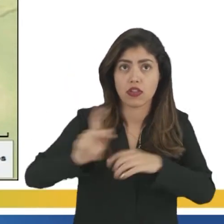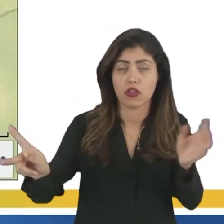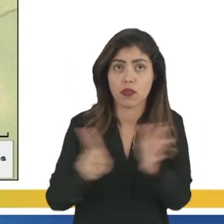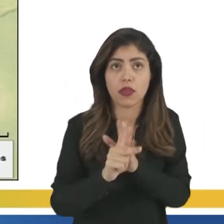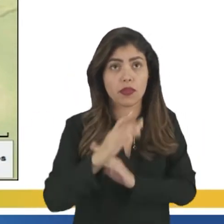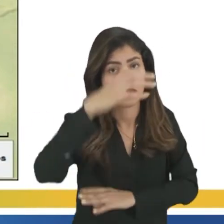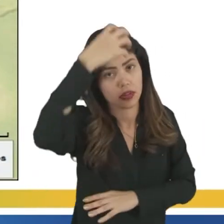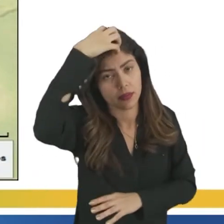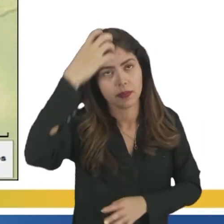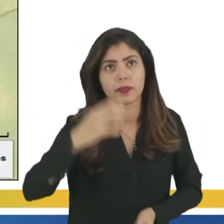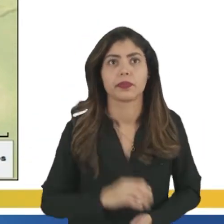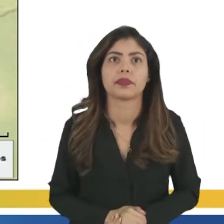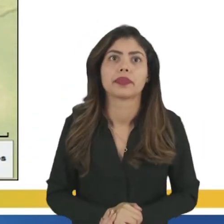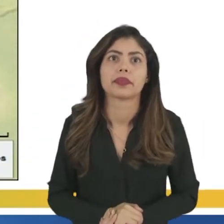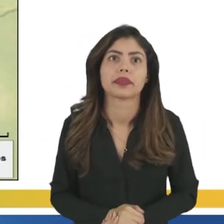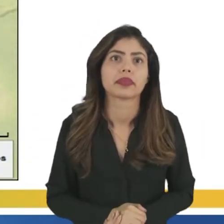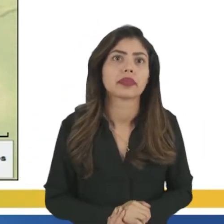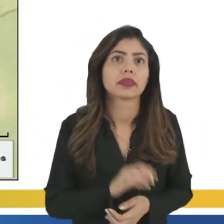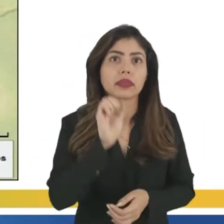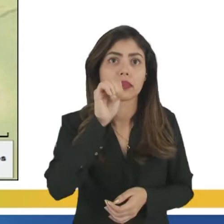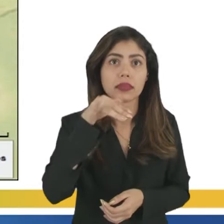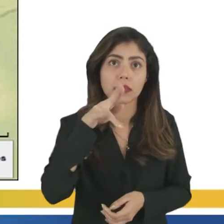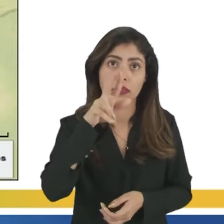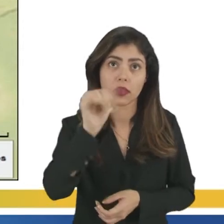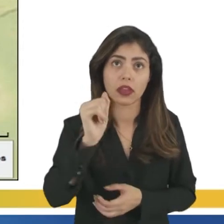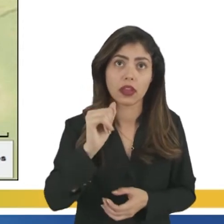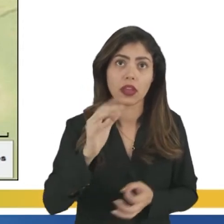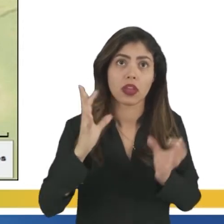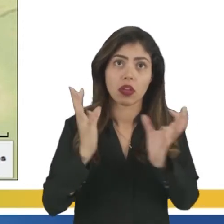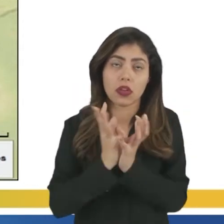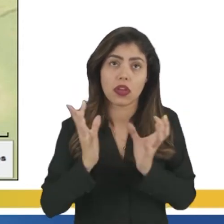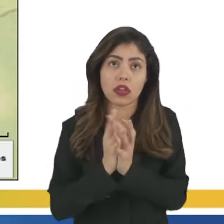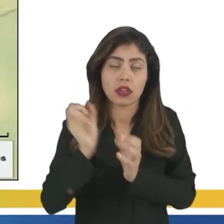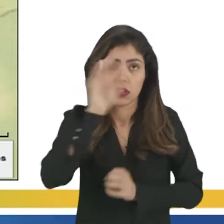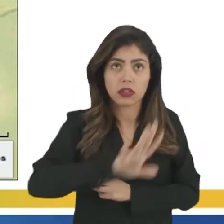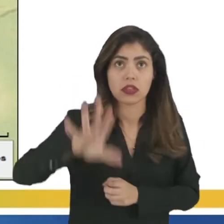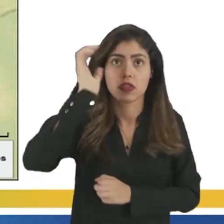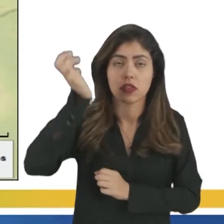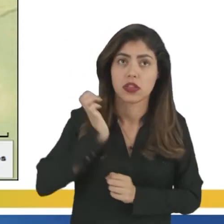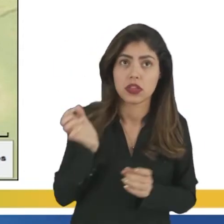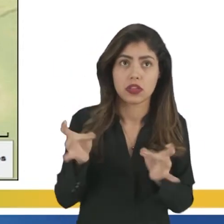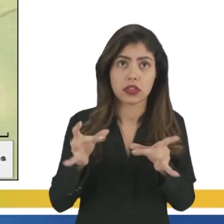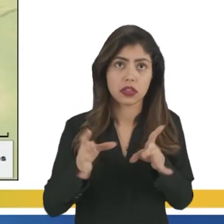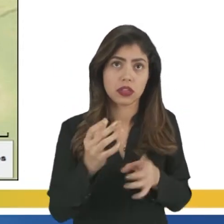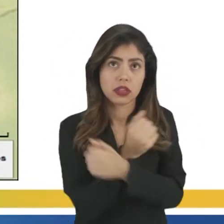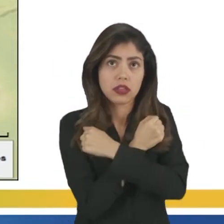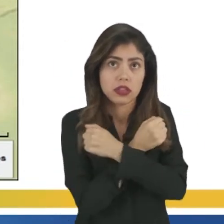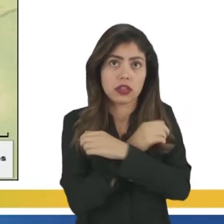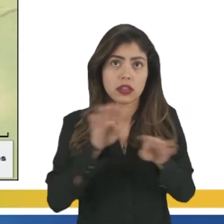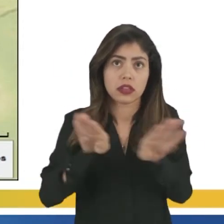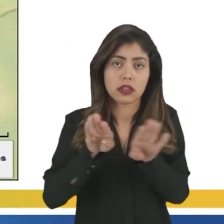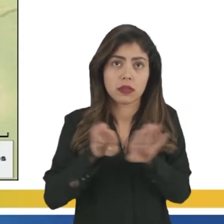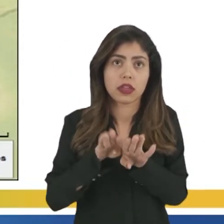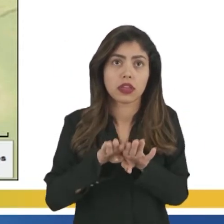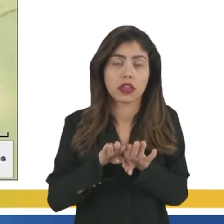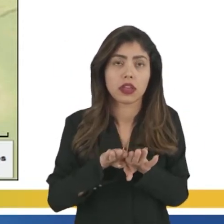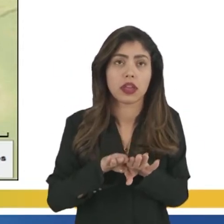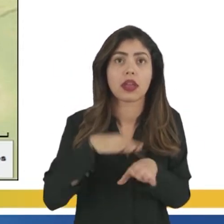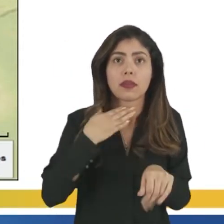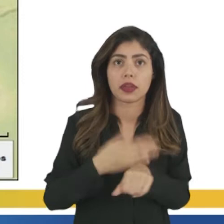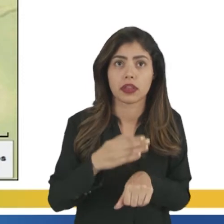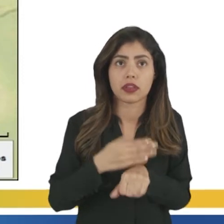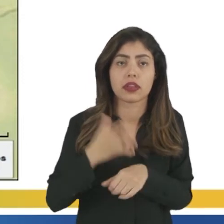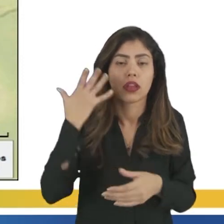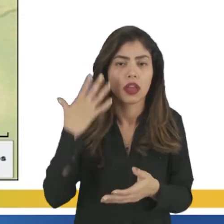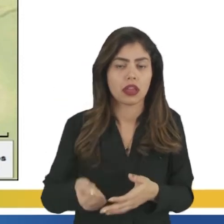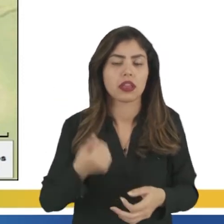rei. Tá? A Assembleia era composta, em geral, de ricos comerciantes, tinham também sacerdotes, né, que também